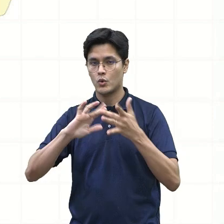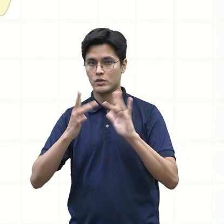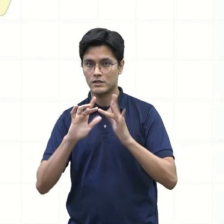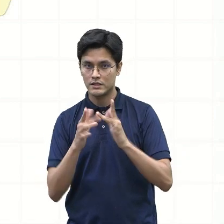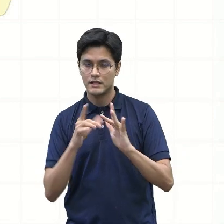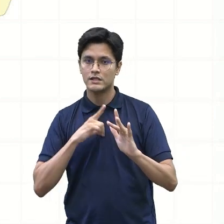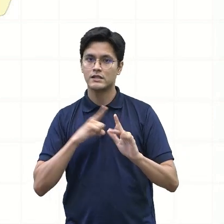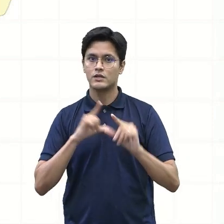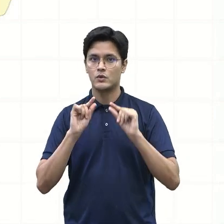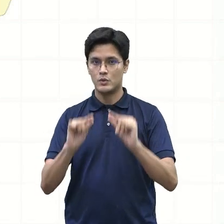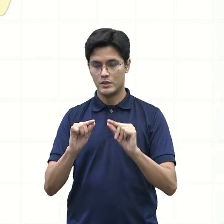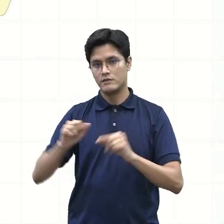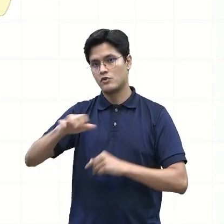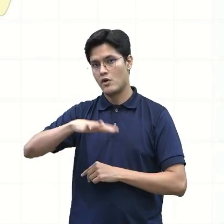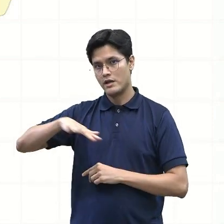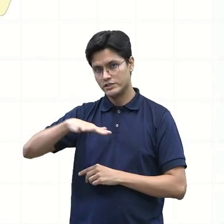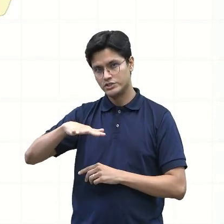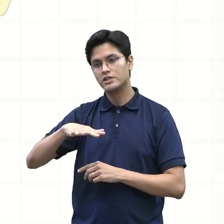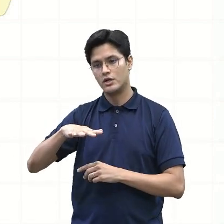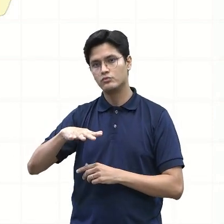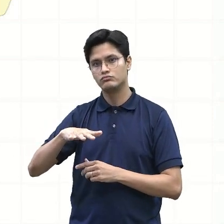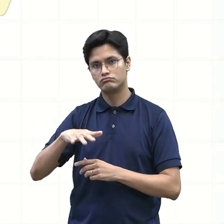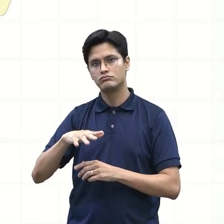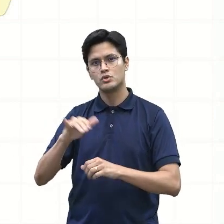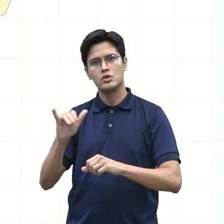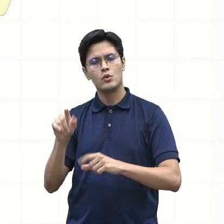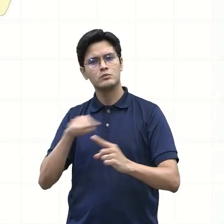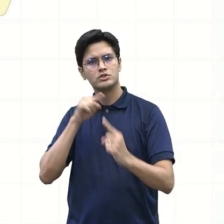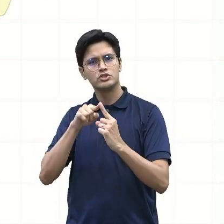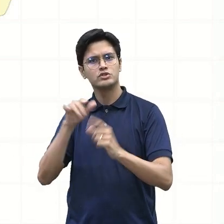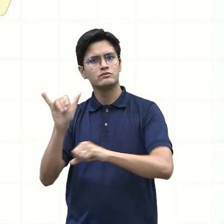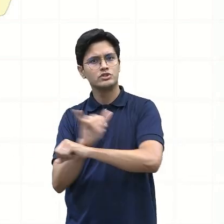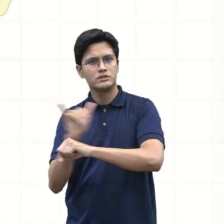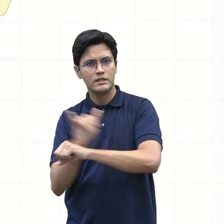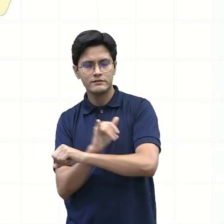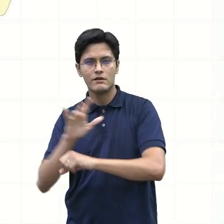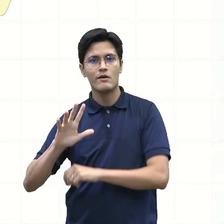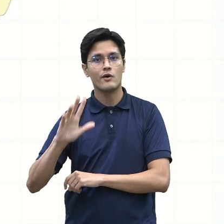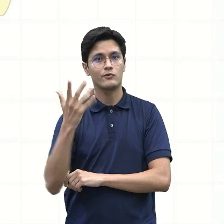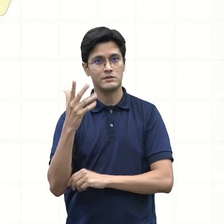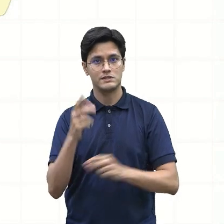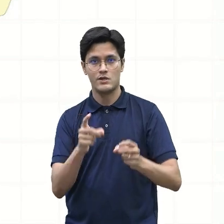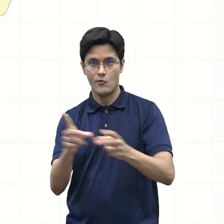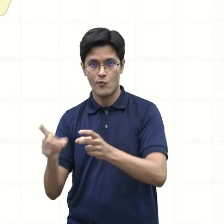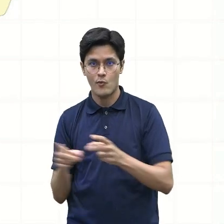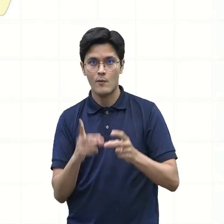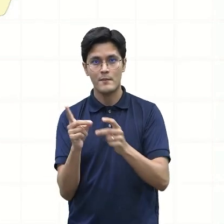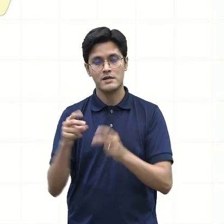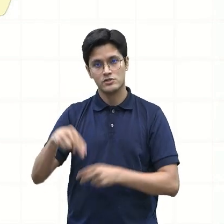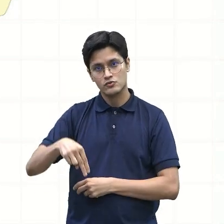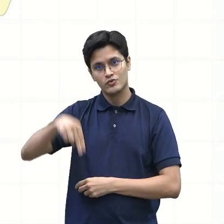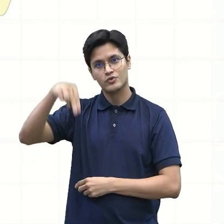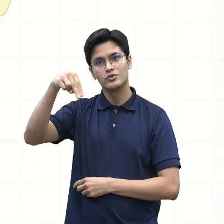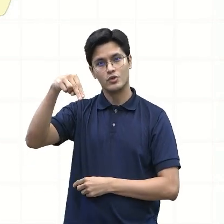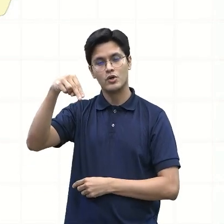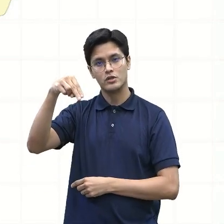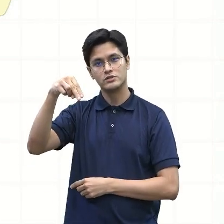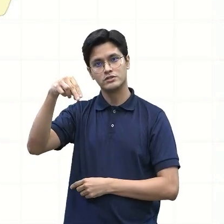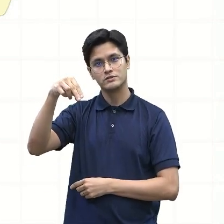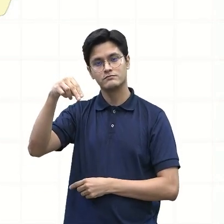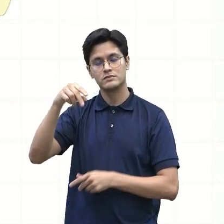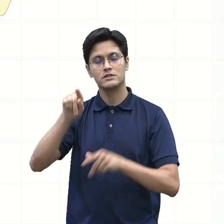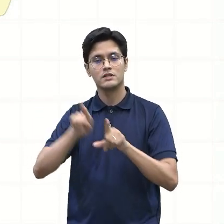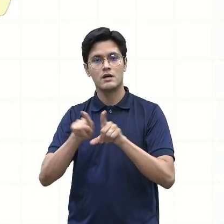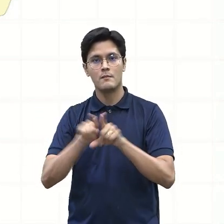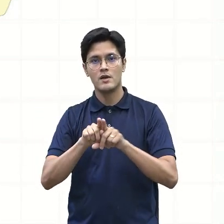como uma região estratégica para que houvesse o comércio entre o norte africano com esses